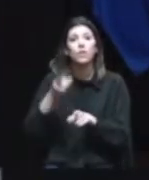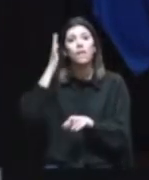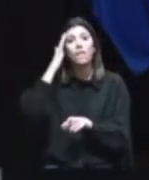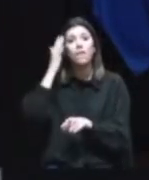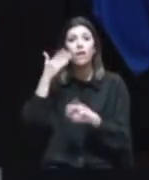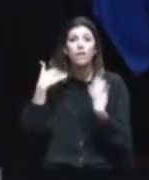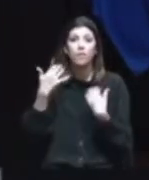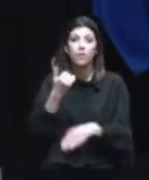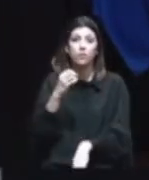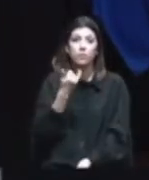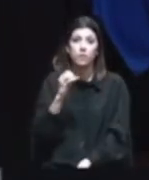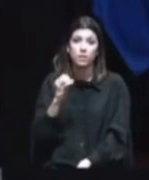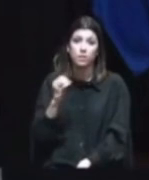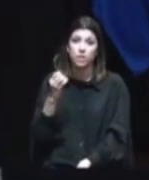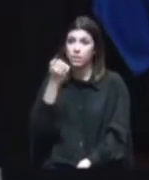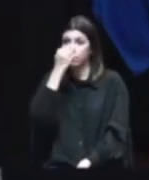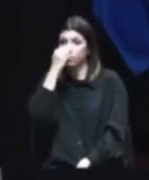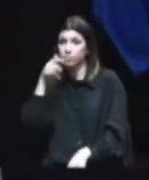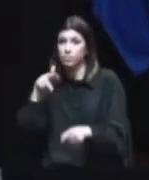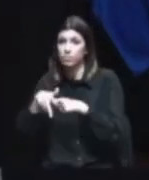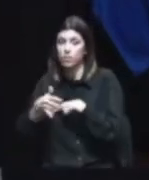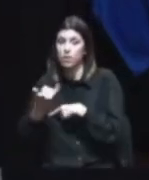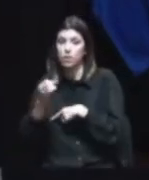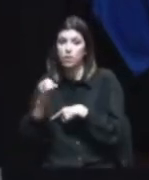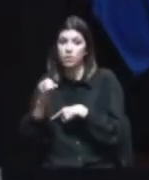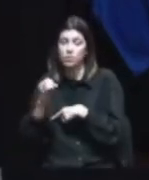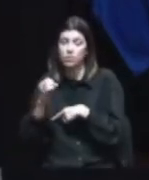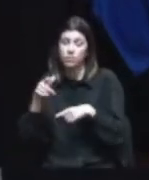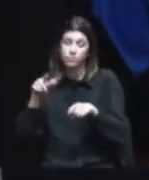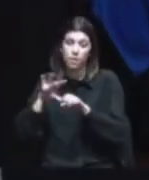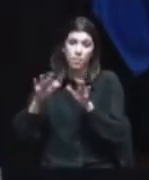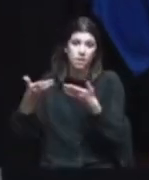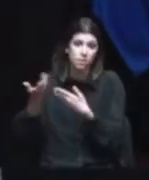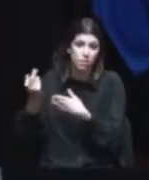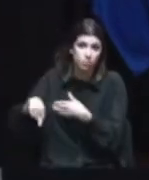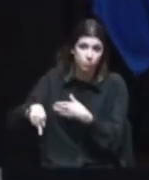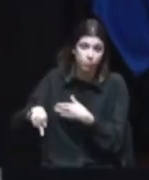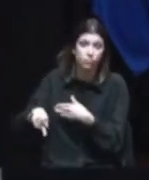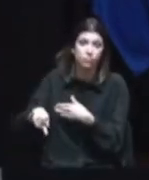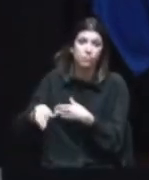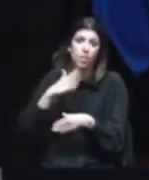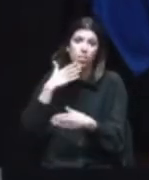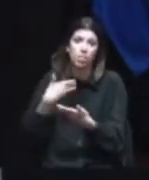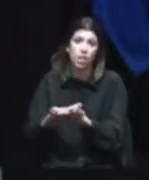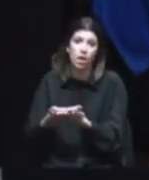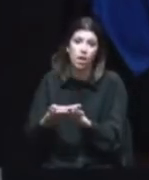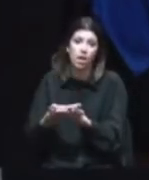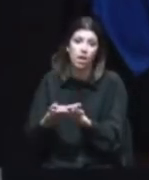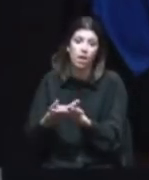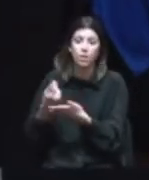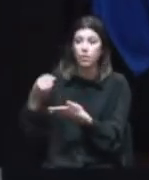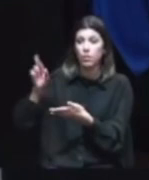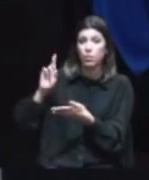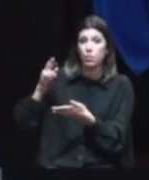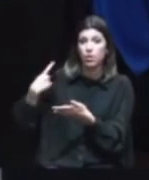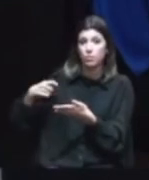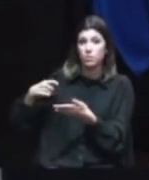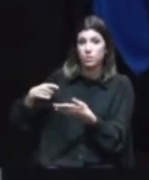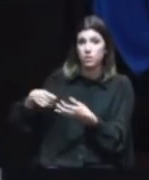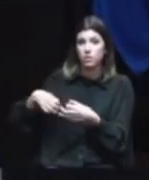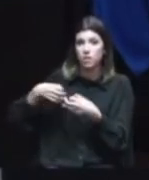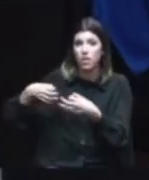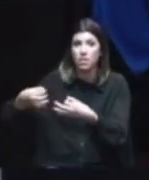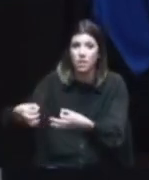de 2020. O aparecimento da pandemia da Covid-19 em Portugal, no primeiro trimestre de 2020, levou o anterior executivo a adiar esta data de